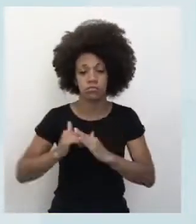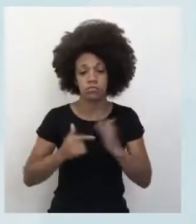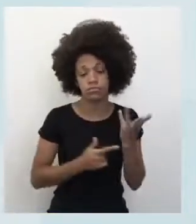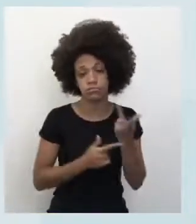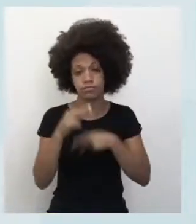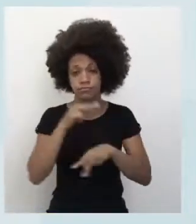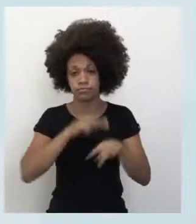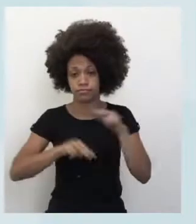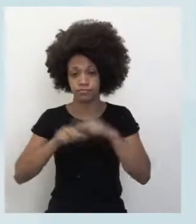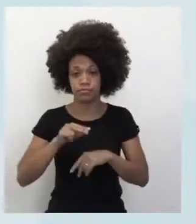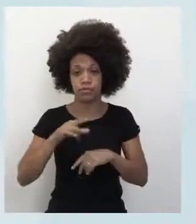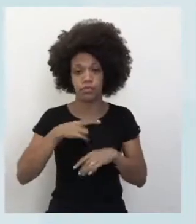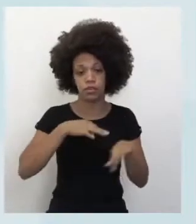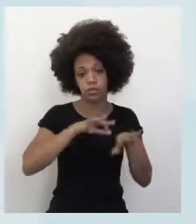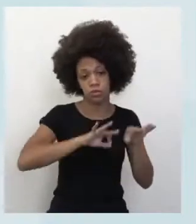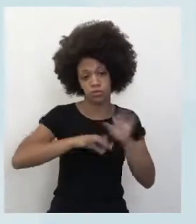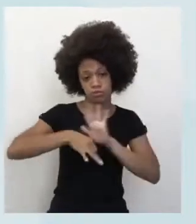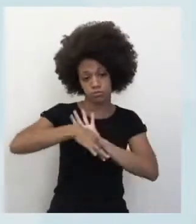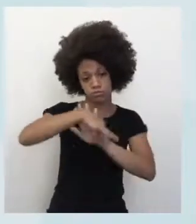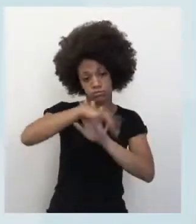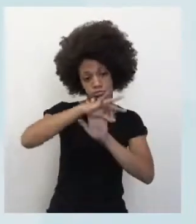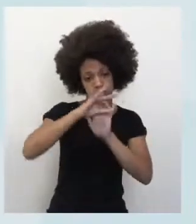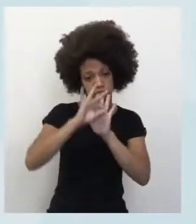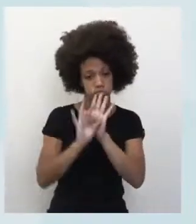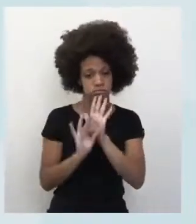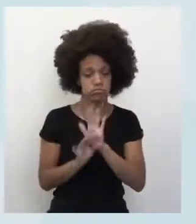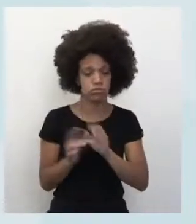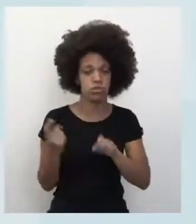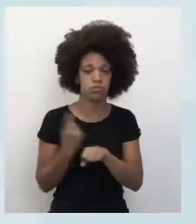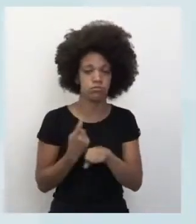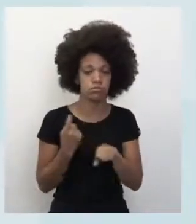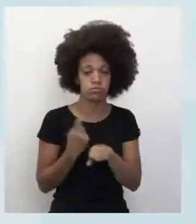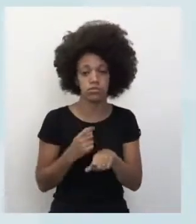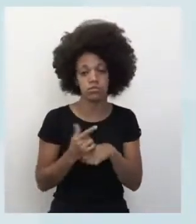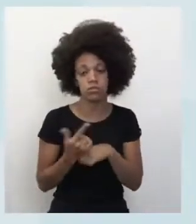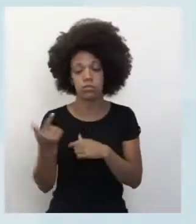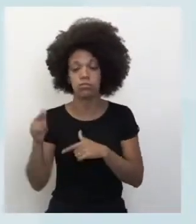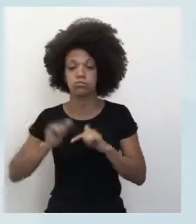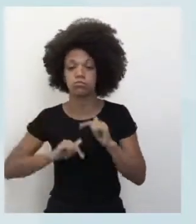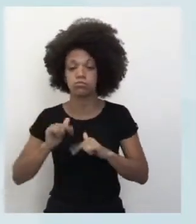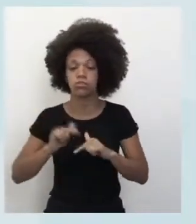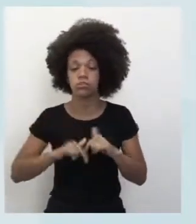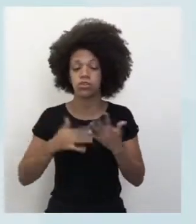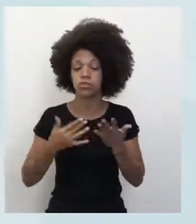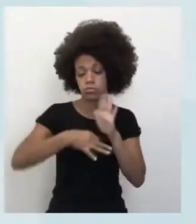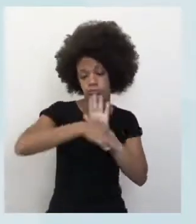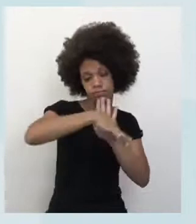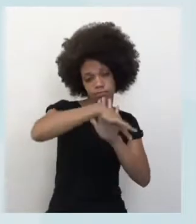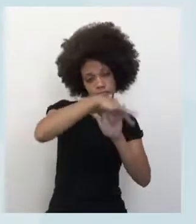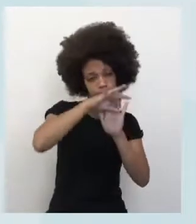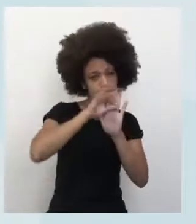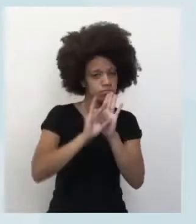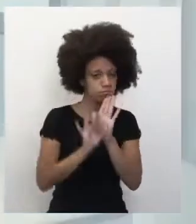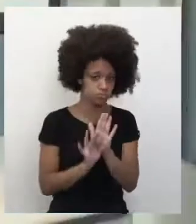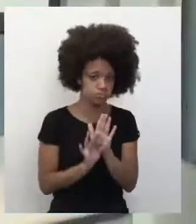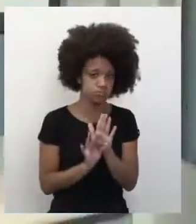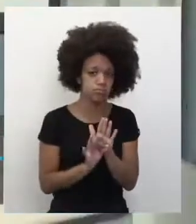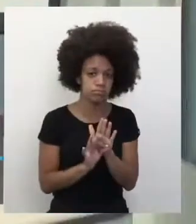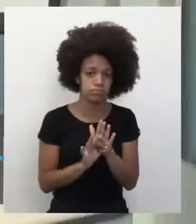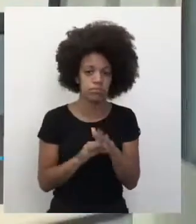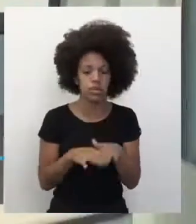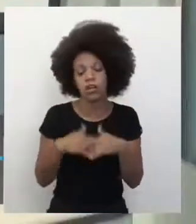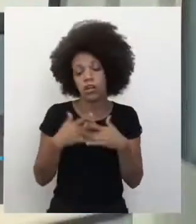que consiste em organizar e fixar pequenos pedaços de pedra ou outros materiais sobre uma superfície,